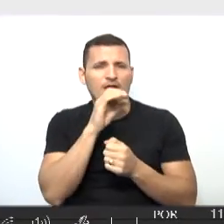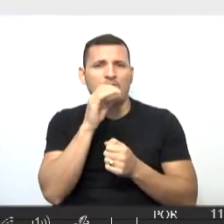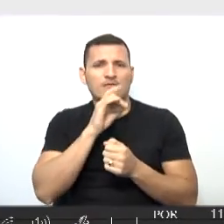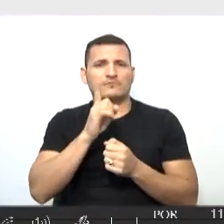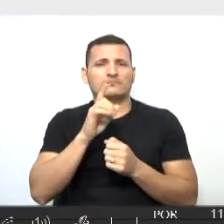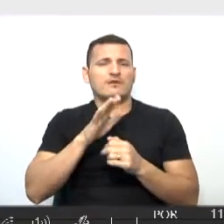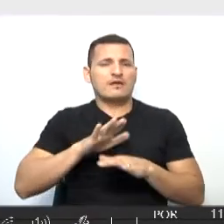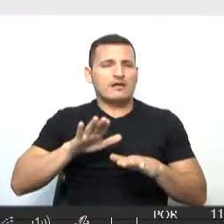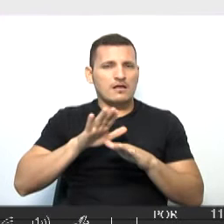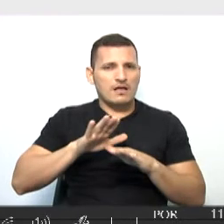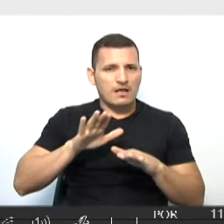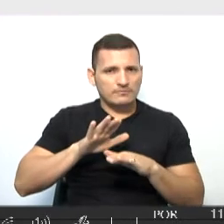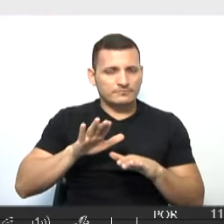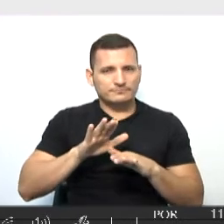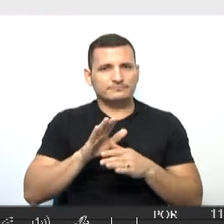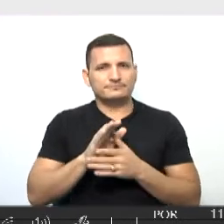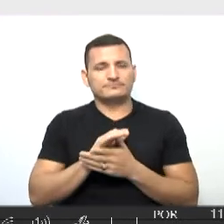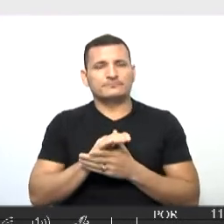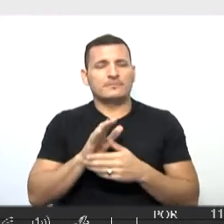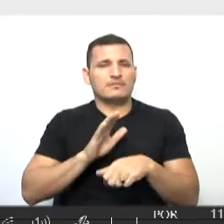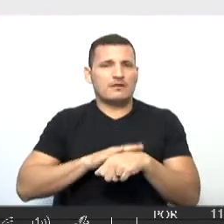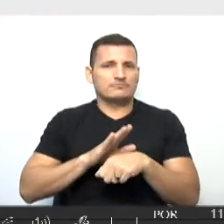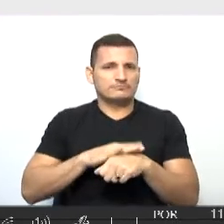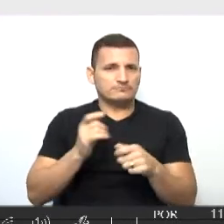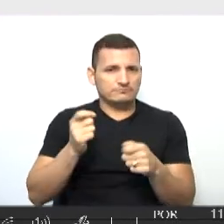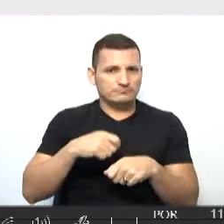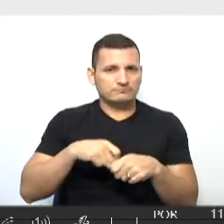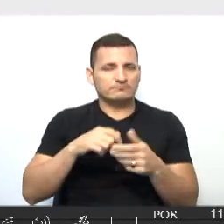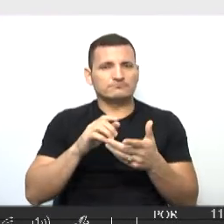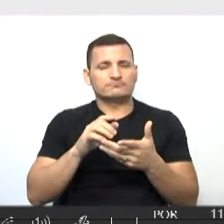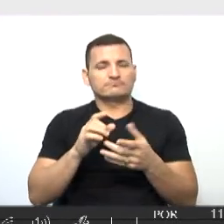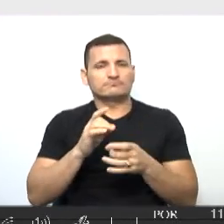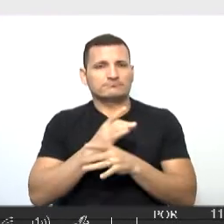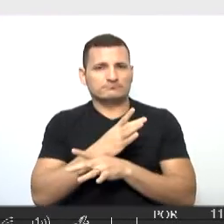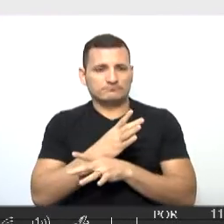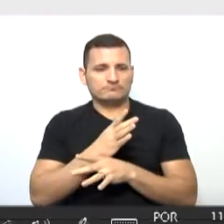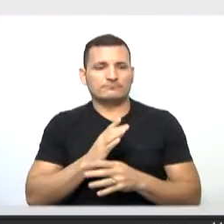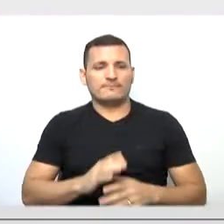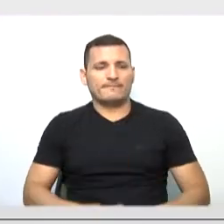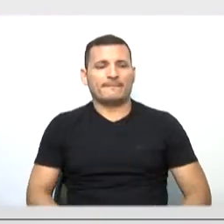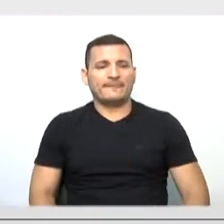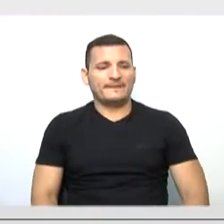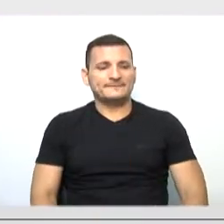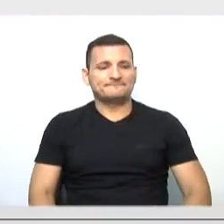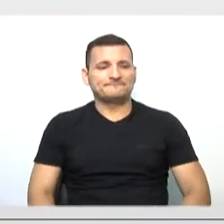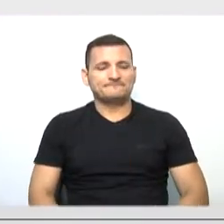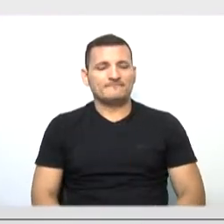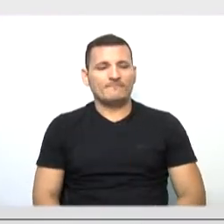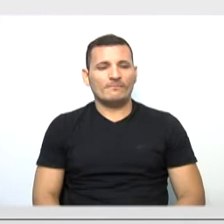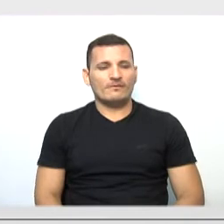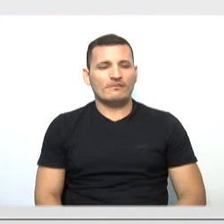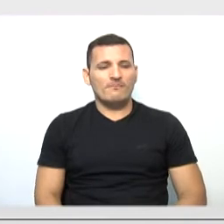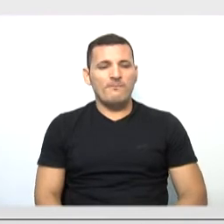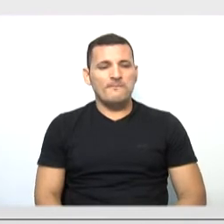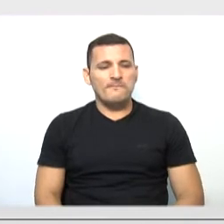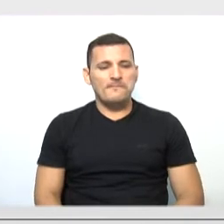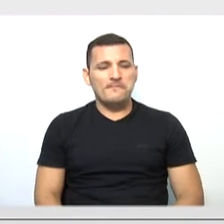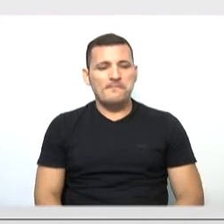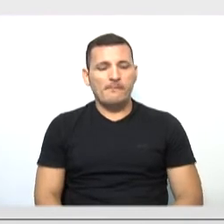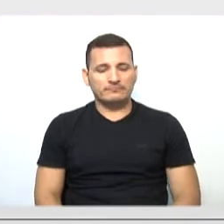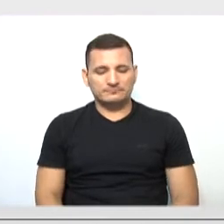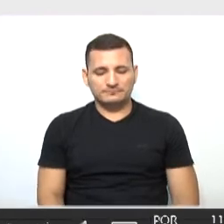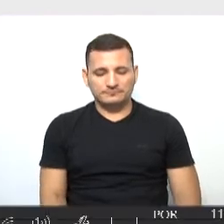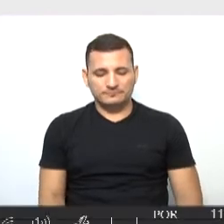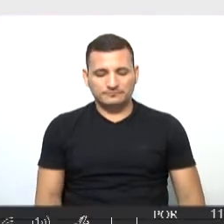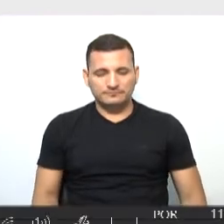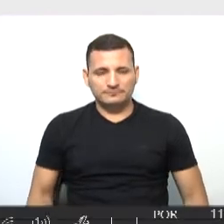rápido, mas também não tão lento, para poder dar tempo da gente terminar. Então, inicialmente, vou aumentar